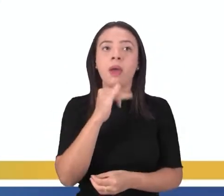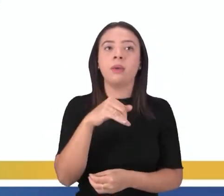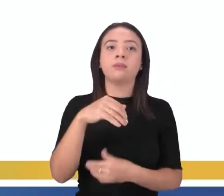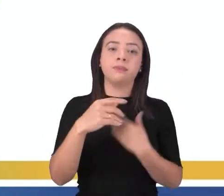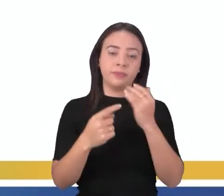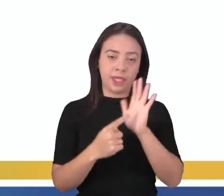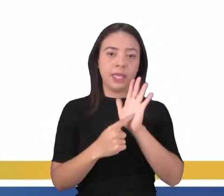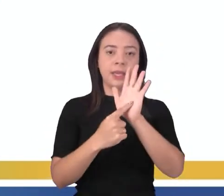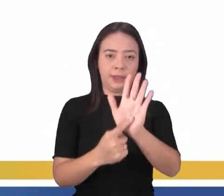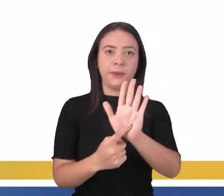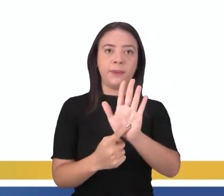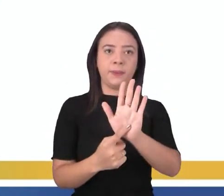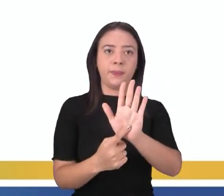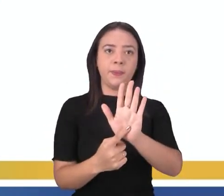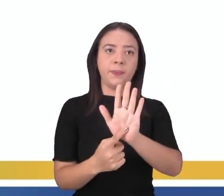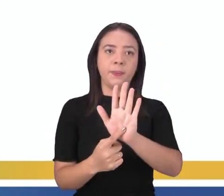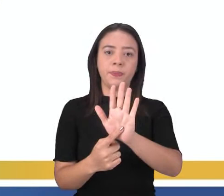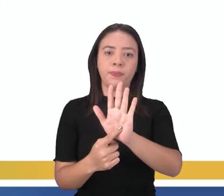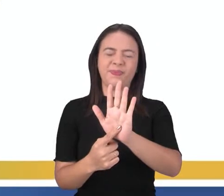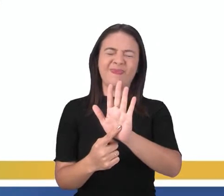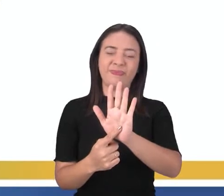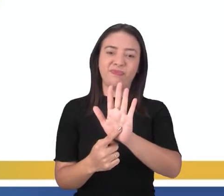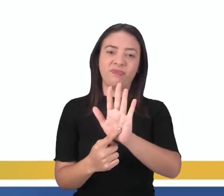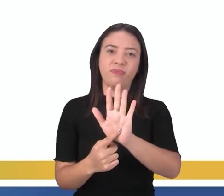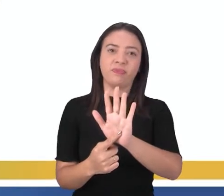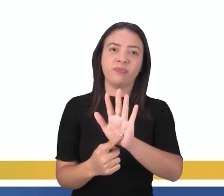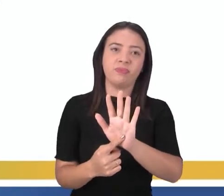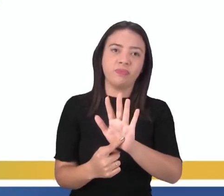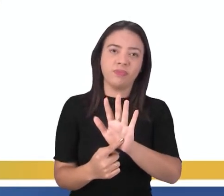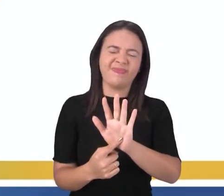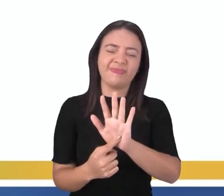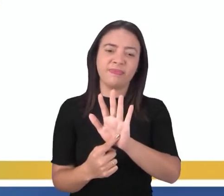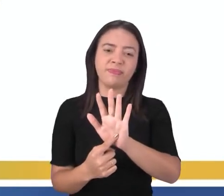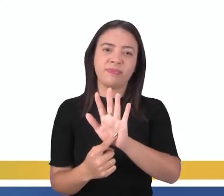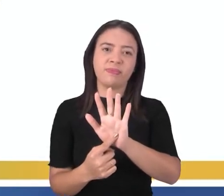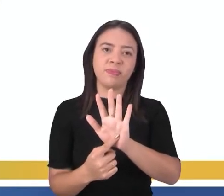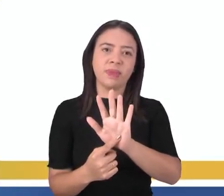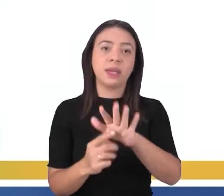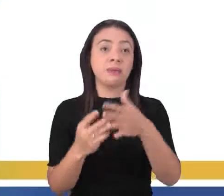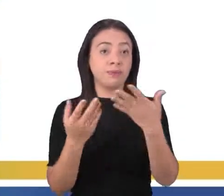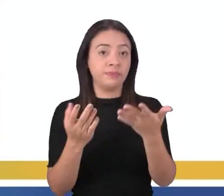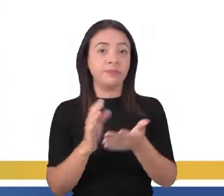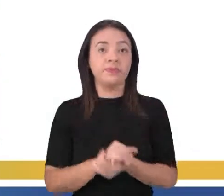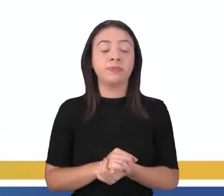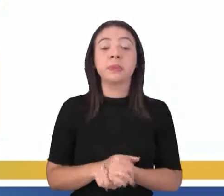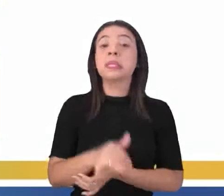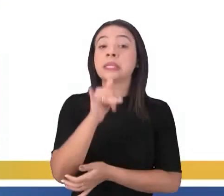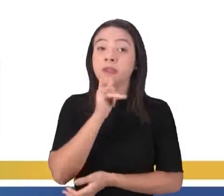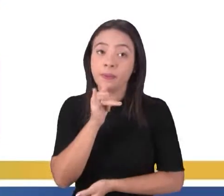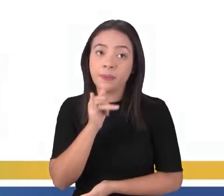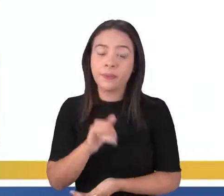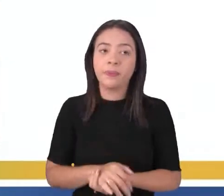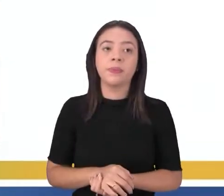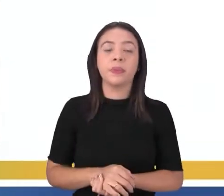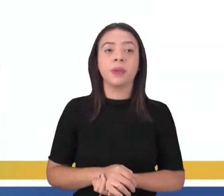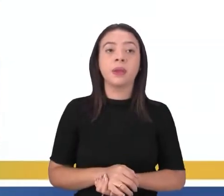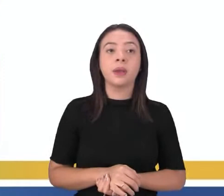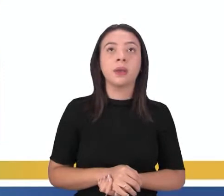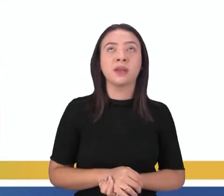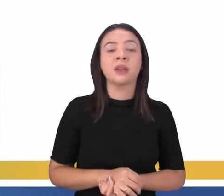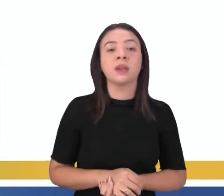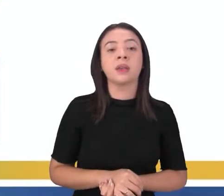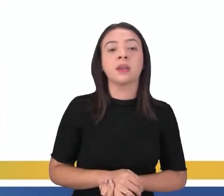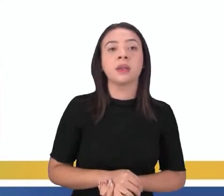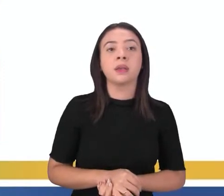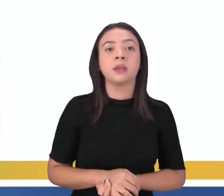os, a, as, o si, o lhe, o lhes, nós e vós, certo? Exemplos. Vamos